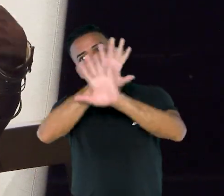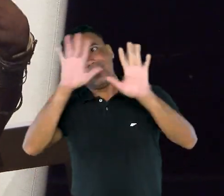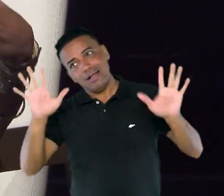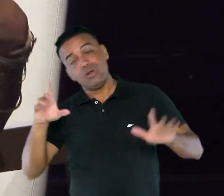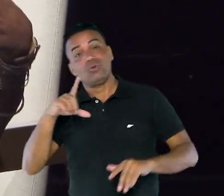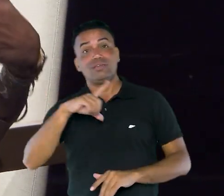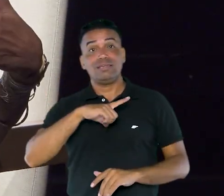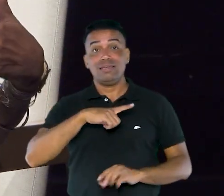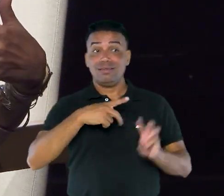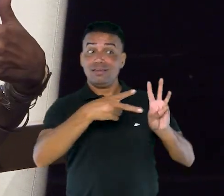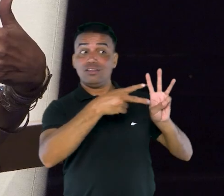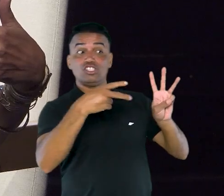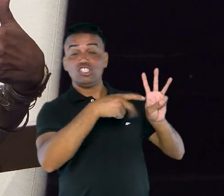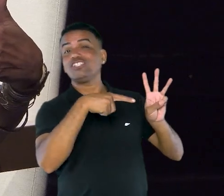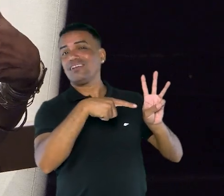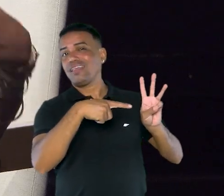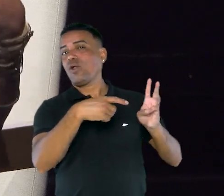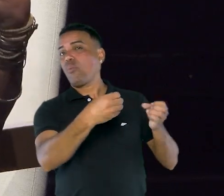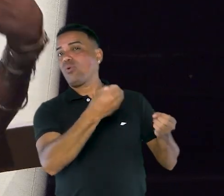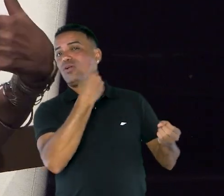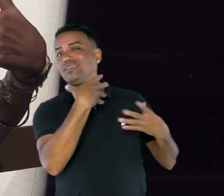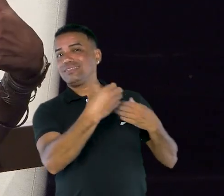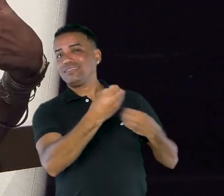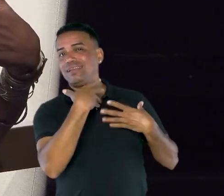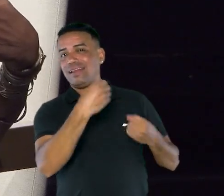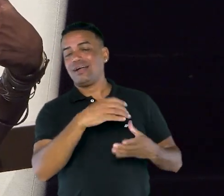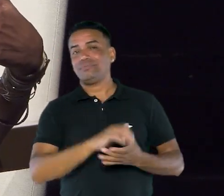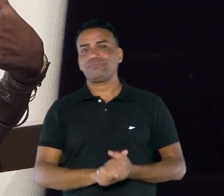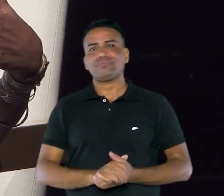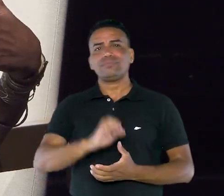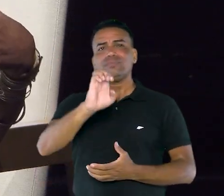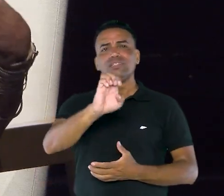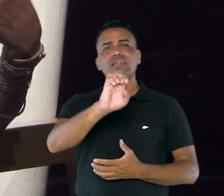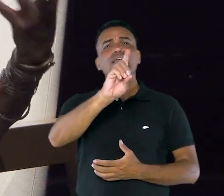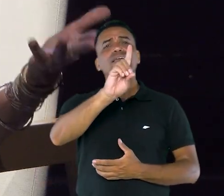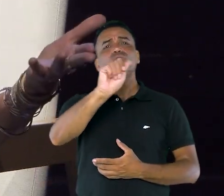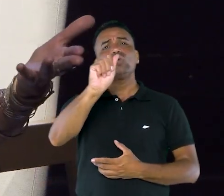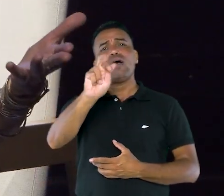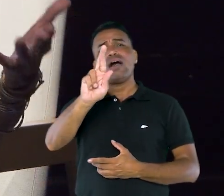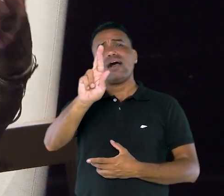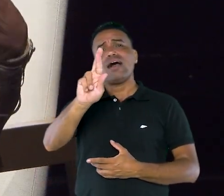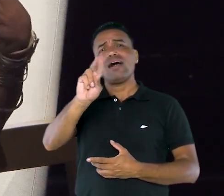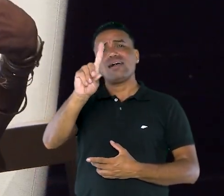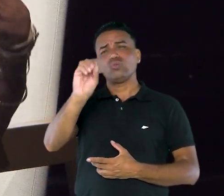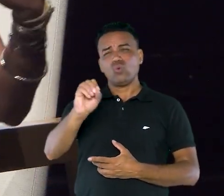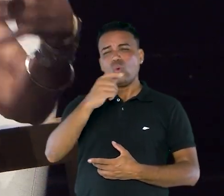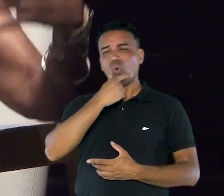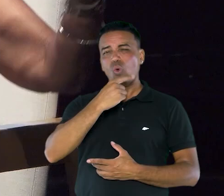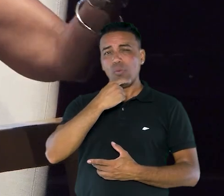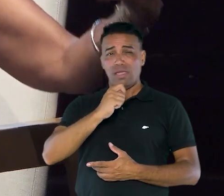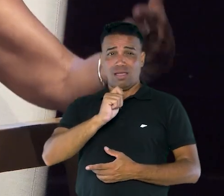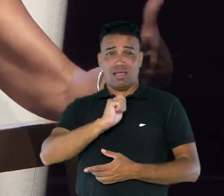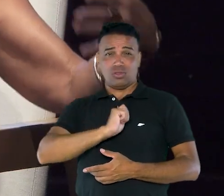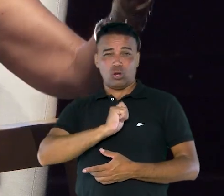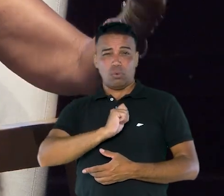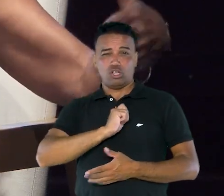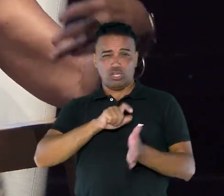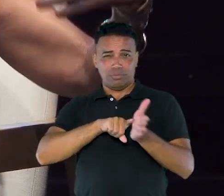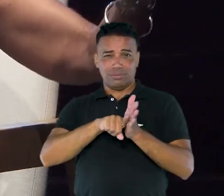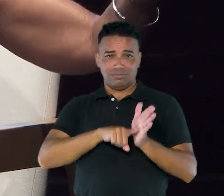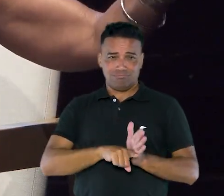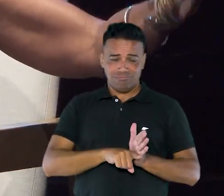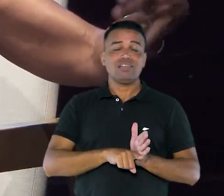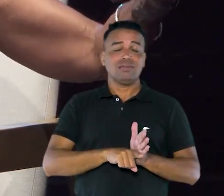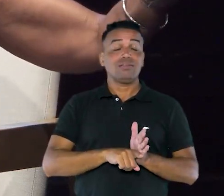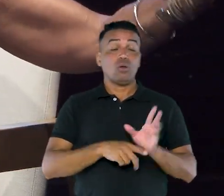essa galera tem alguma coisa para ensinar para a gente. Não é à toa que o Eduardo Vieira de Castro, que é um grande antropólogo, diz que os indígenas